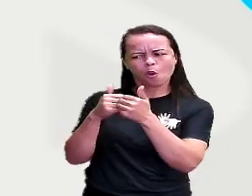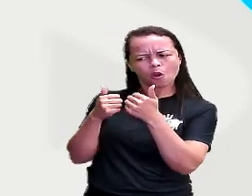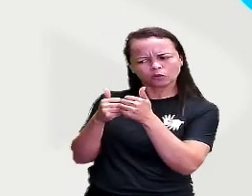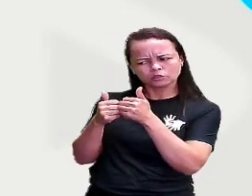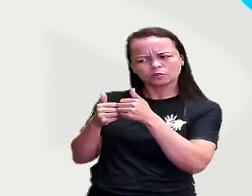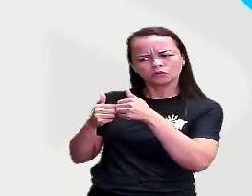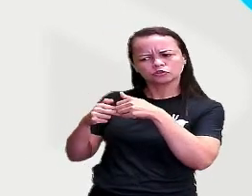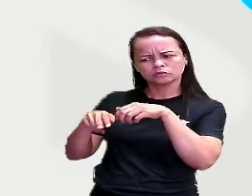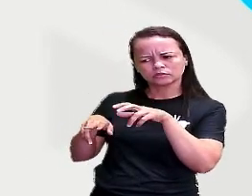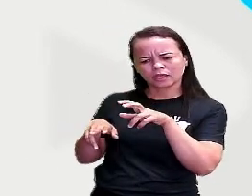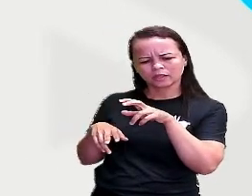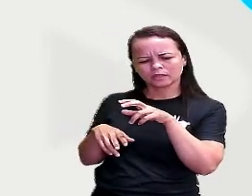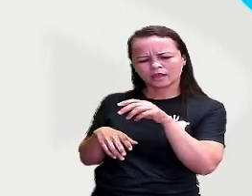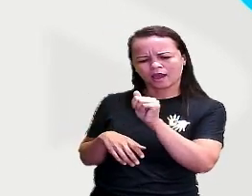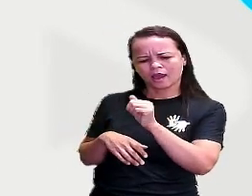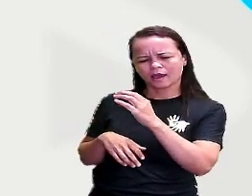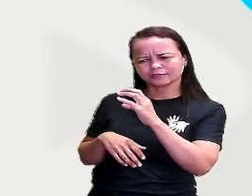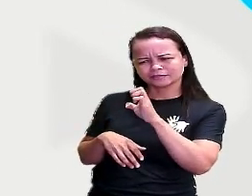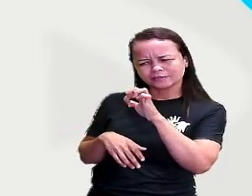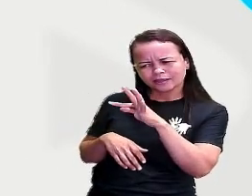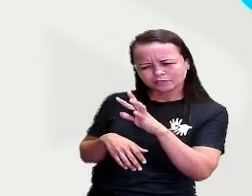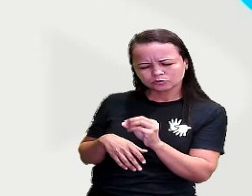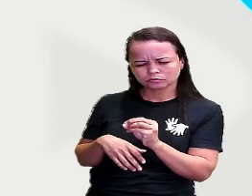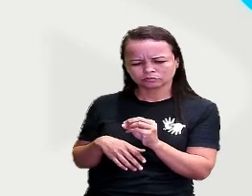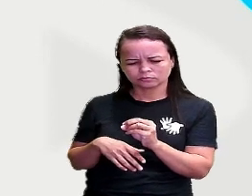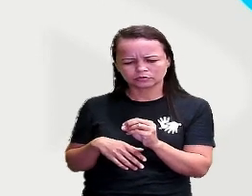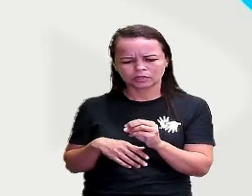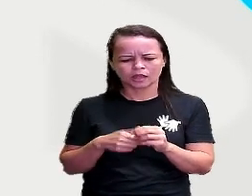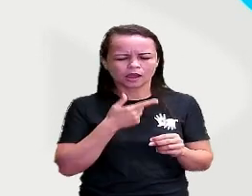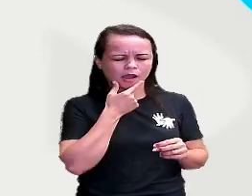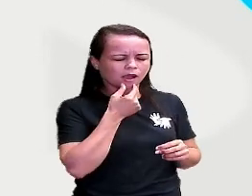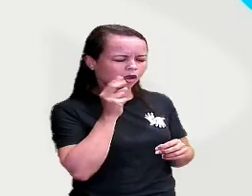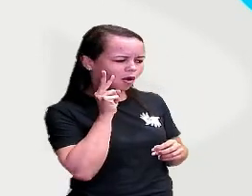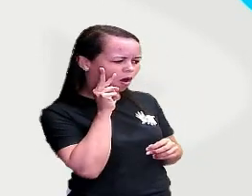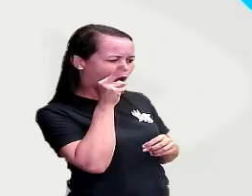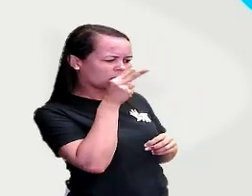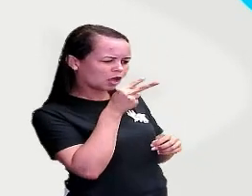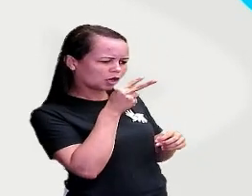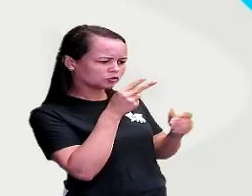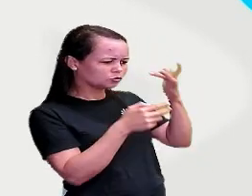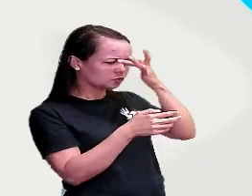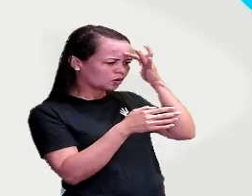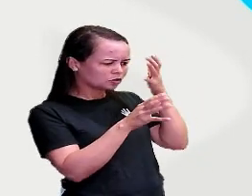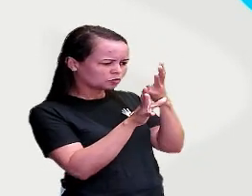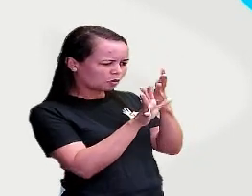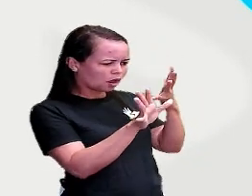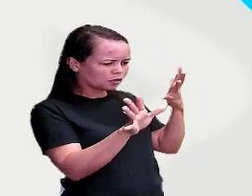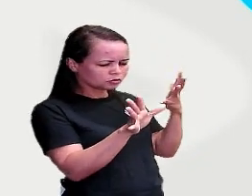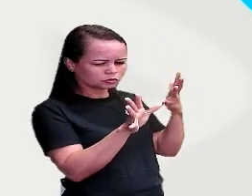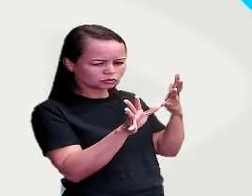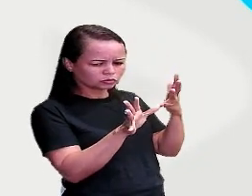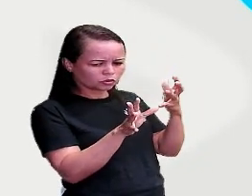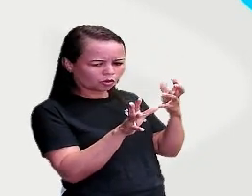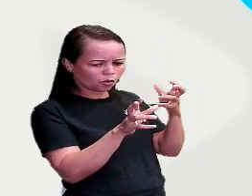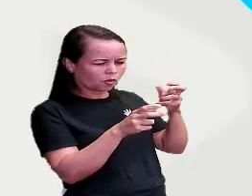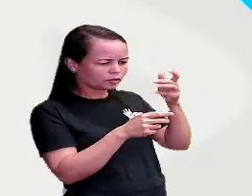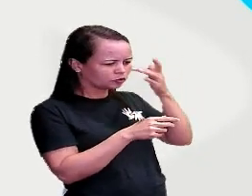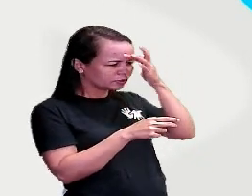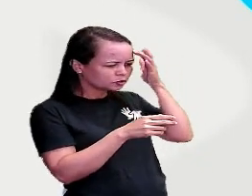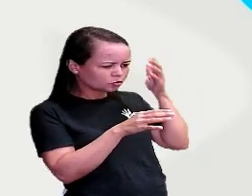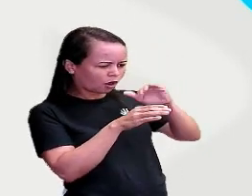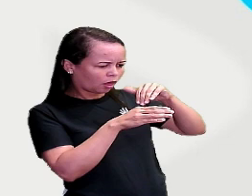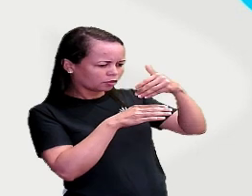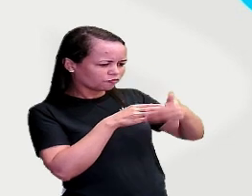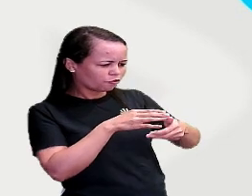ali, um ônibus lotado, pessoas indo até assim pelo lado de fora querendo subir no